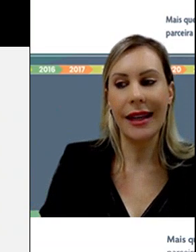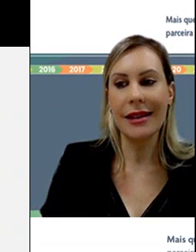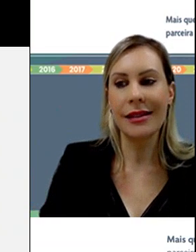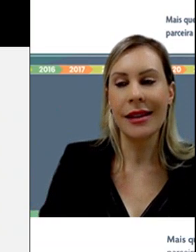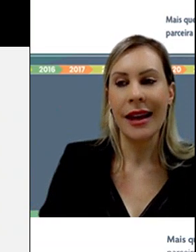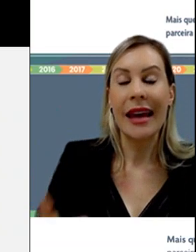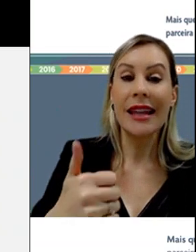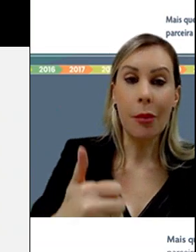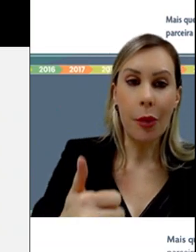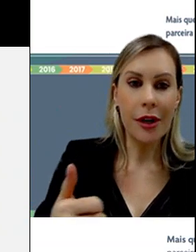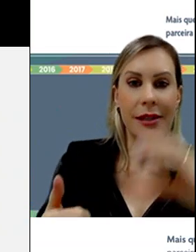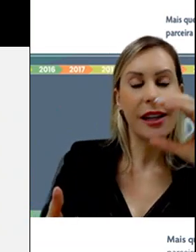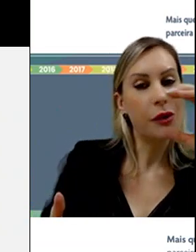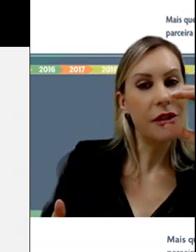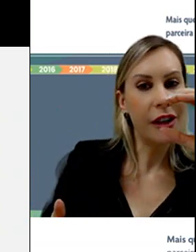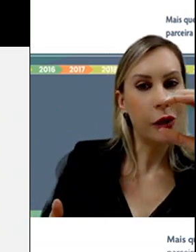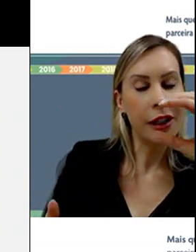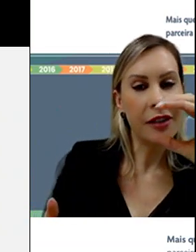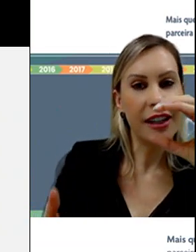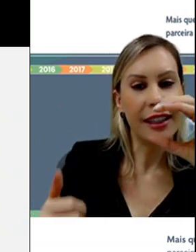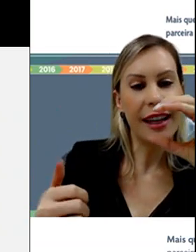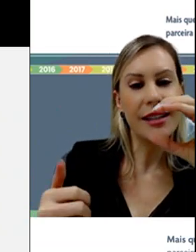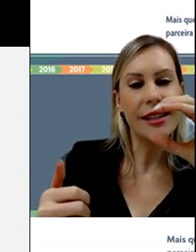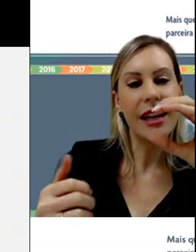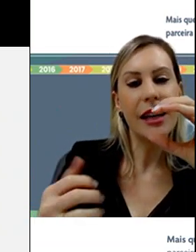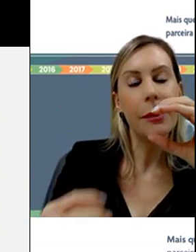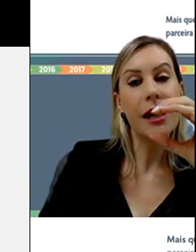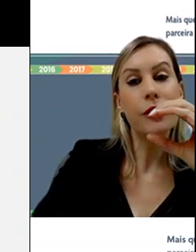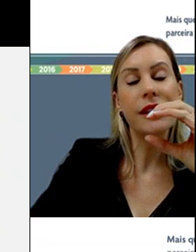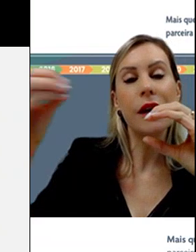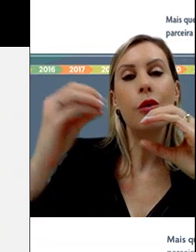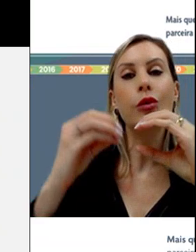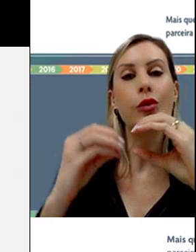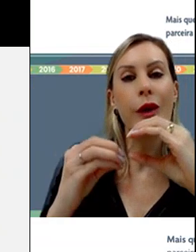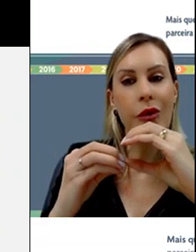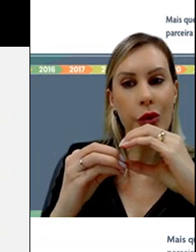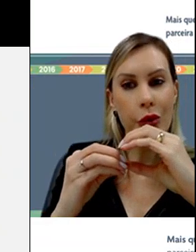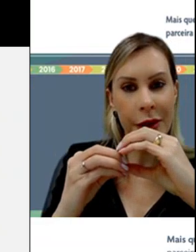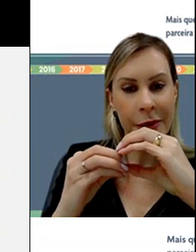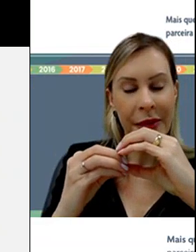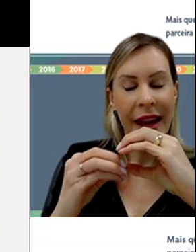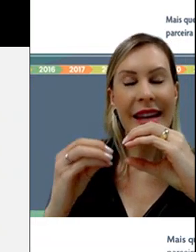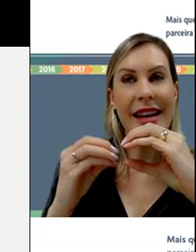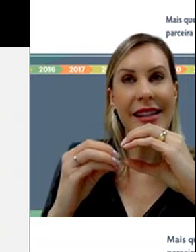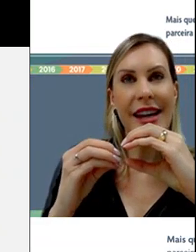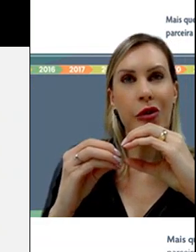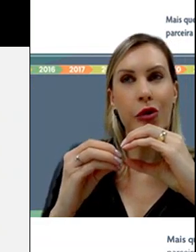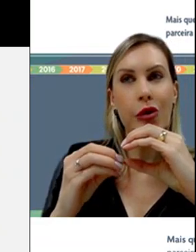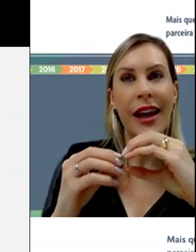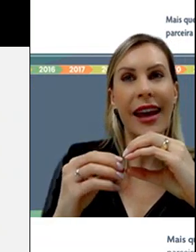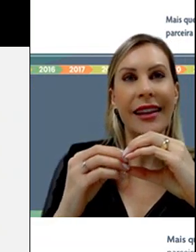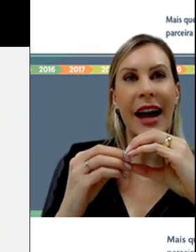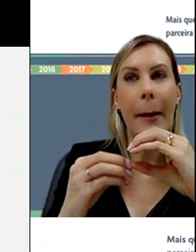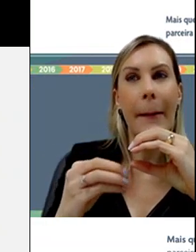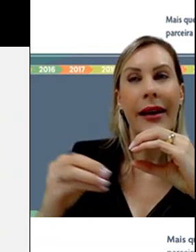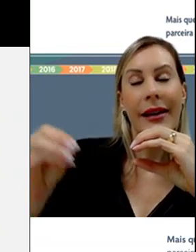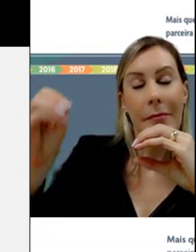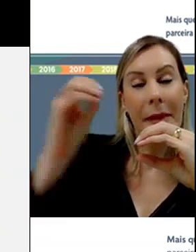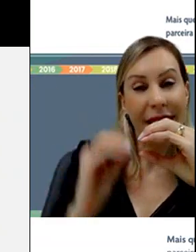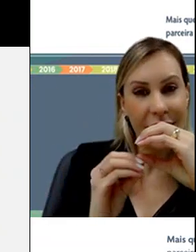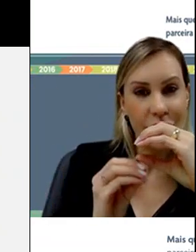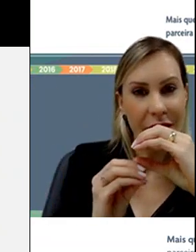de uma invalidez, e depois, tendo esse valor da invalidez, ela aplica um segundo redutor. E esse redutor é